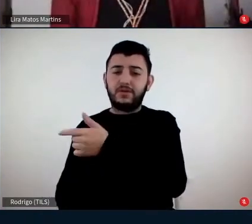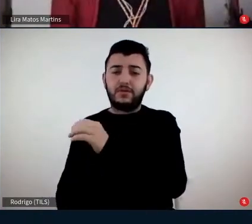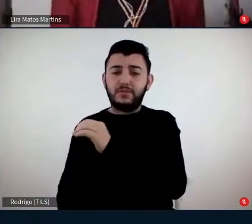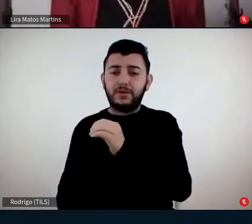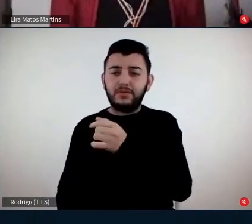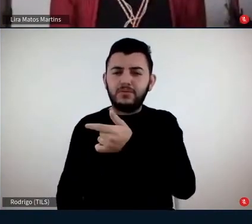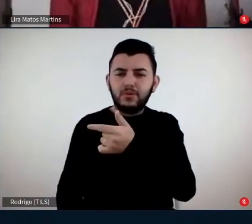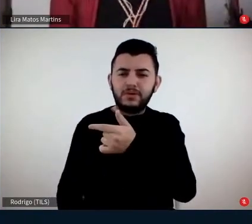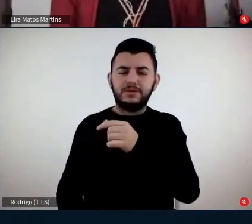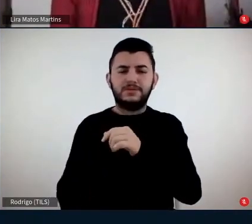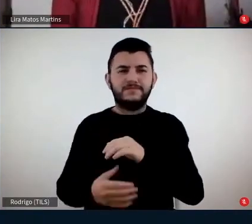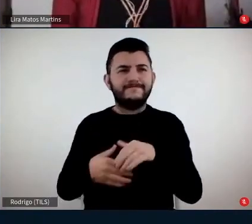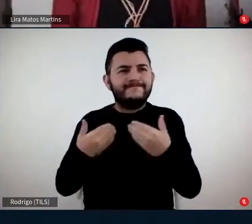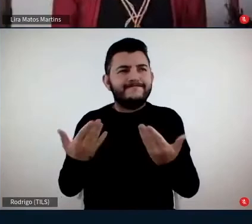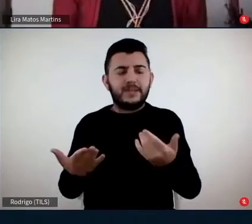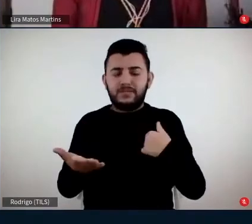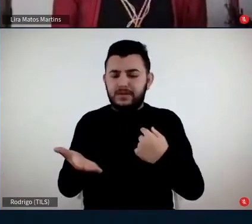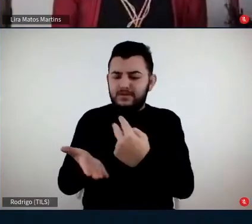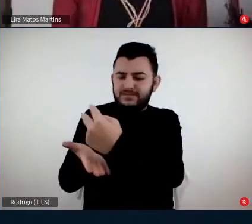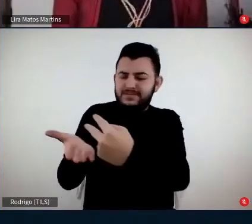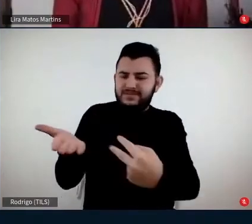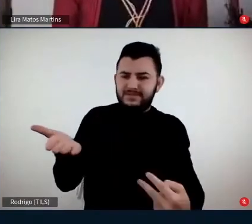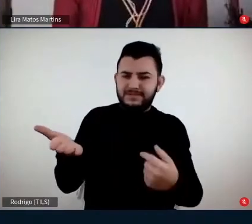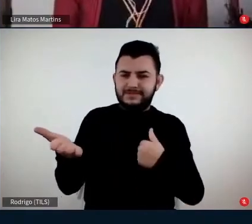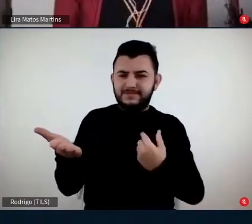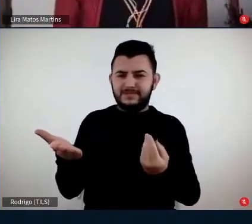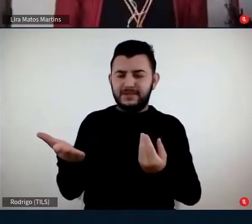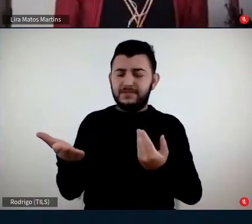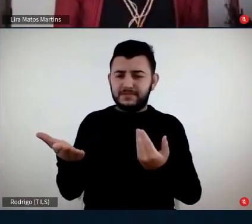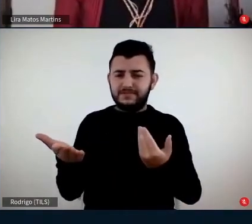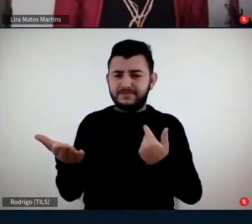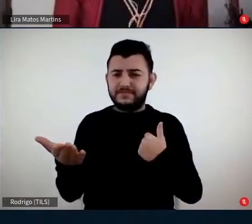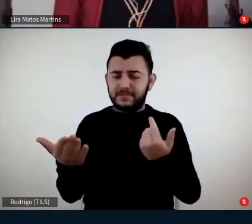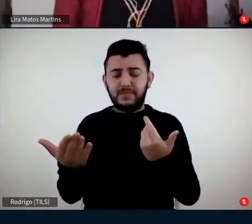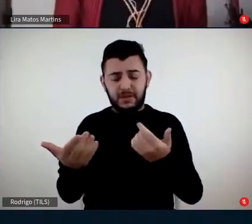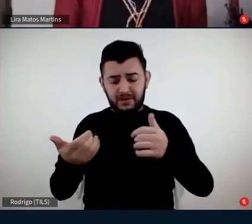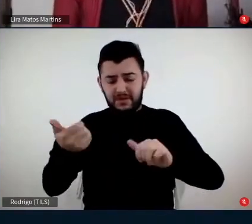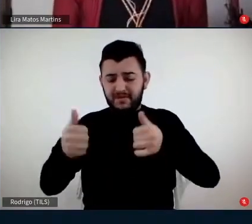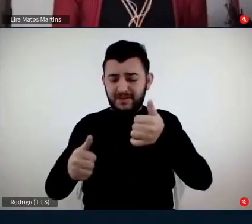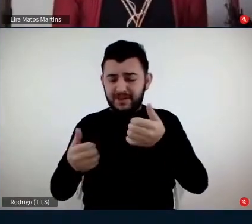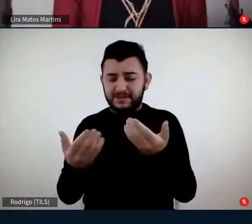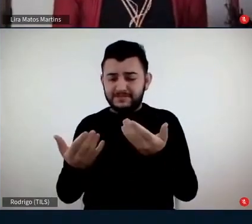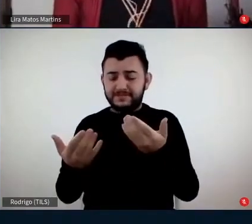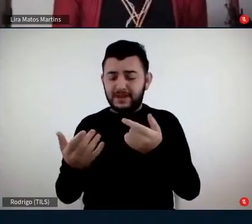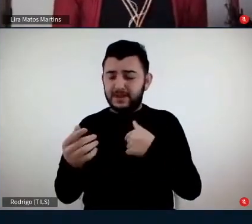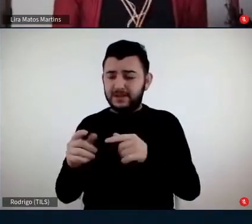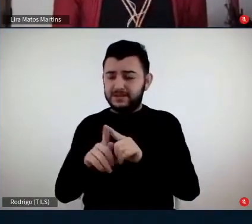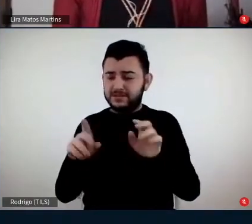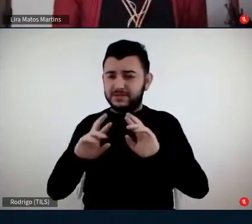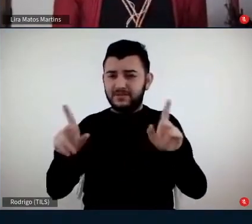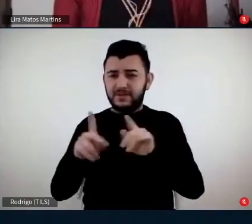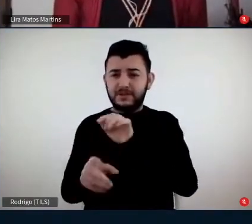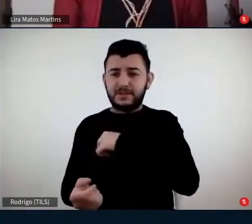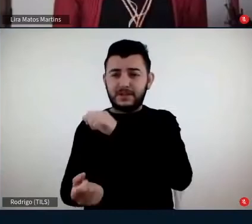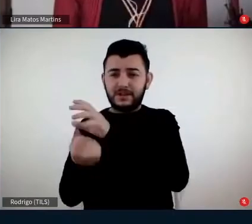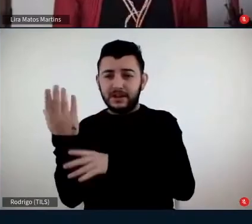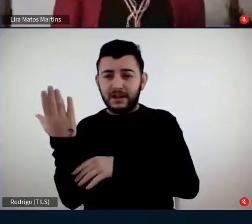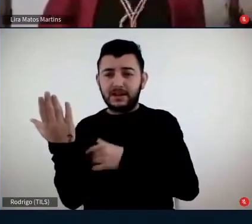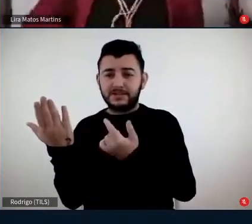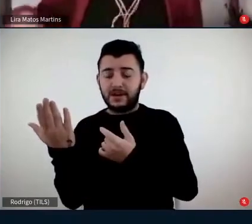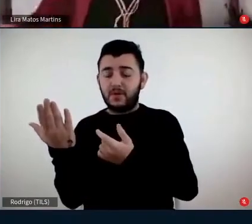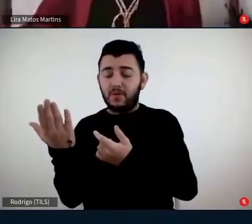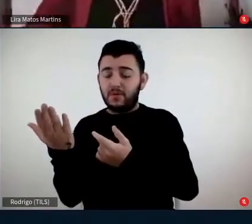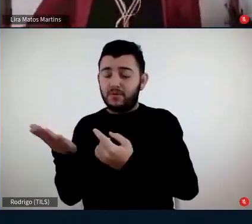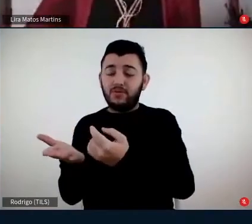mim como leitor como um possível anacronismo da criação com a referência que você usa. Então, é rever isso para